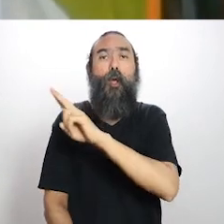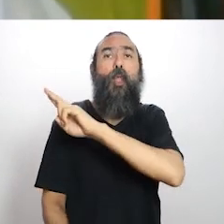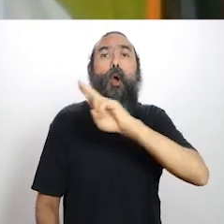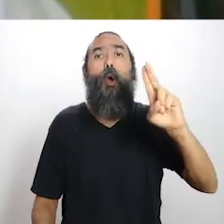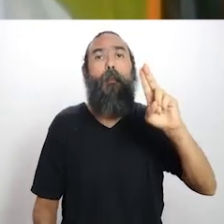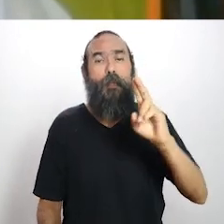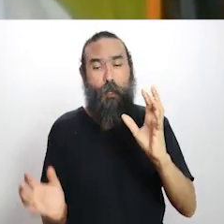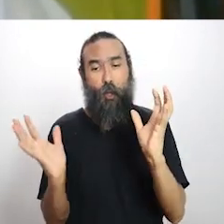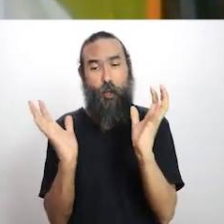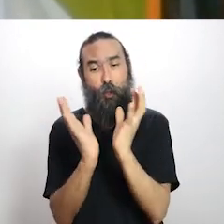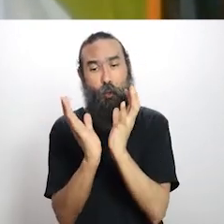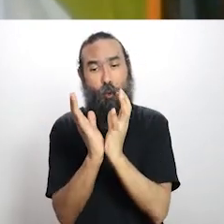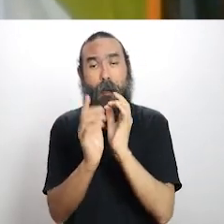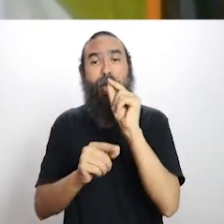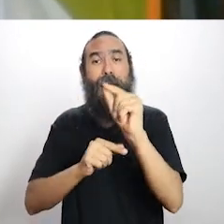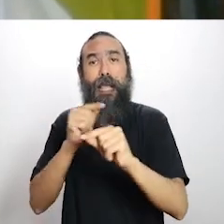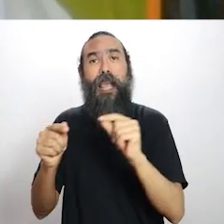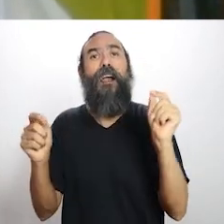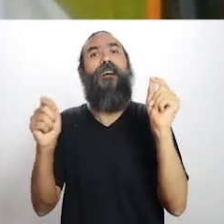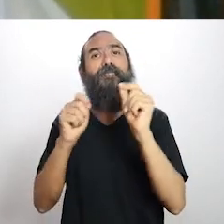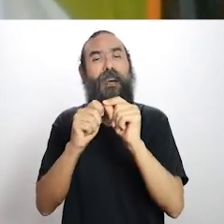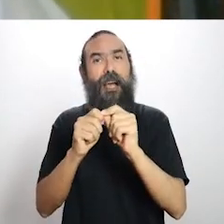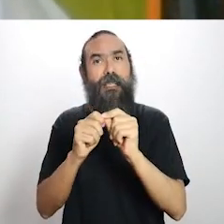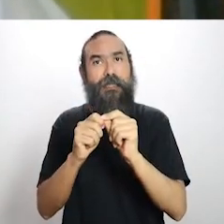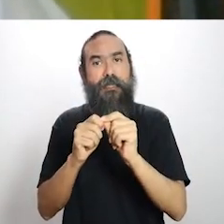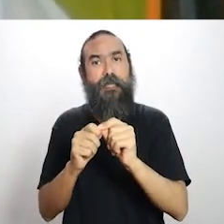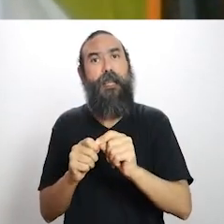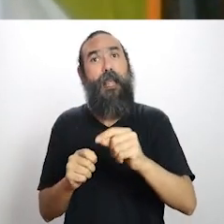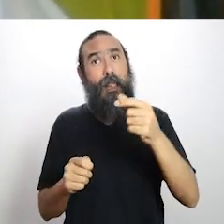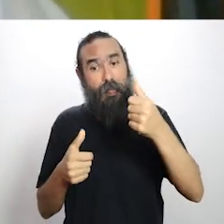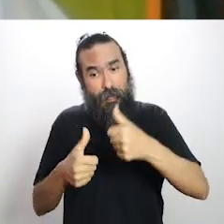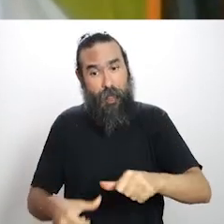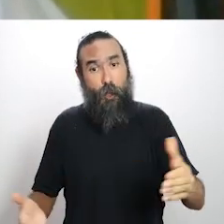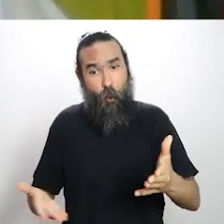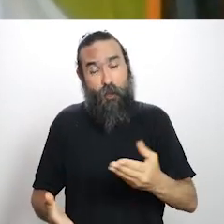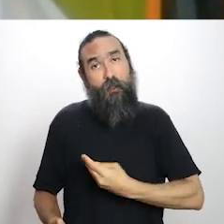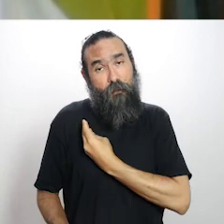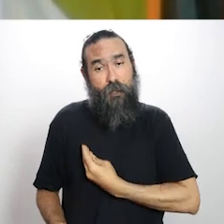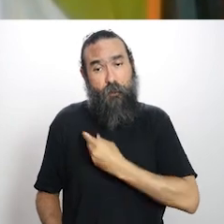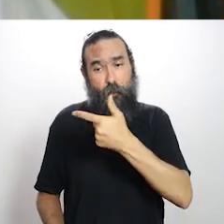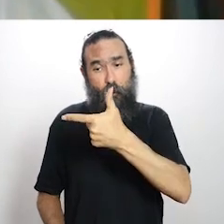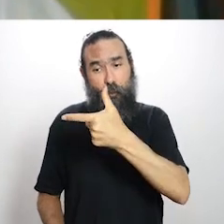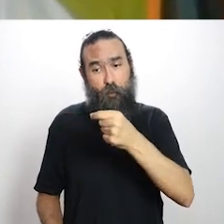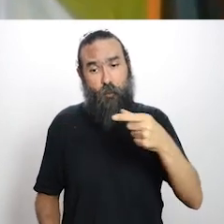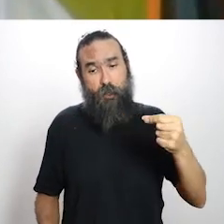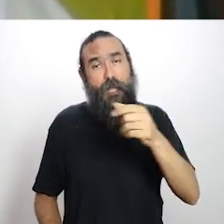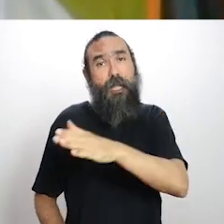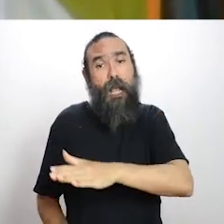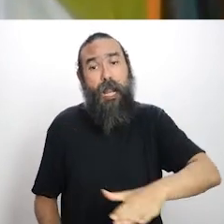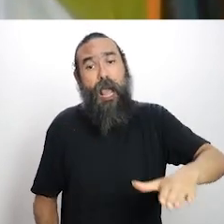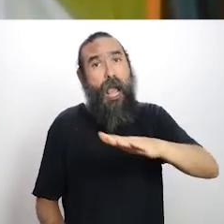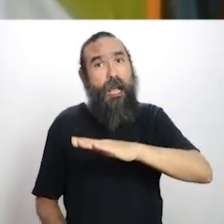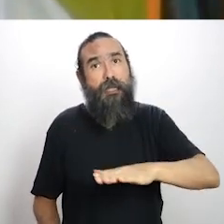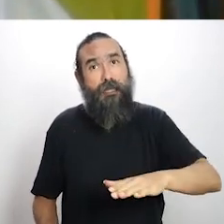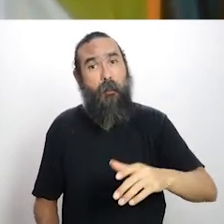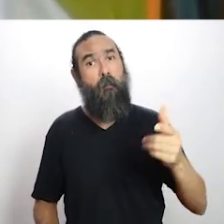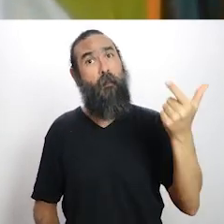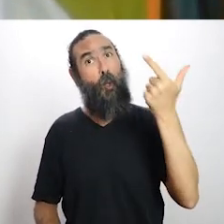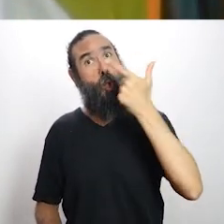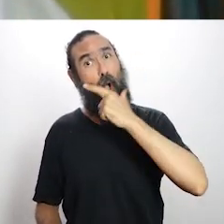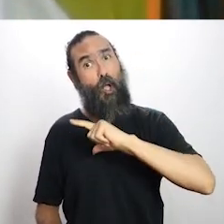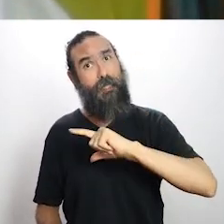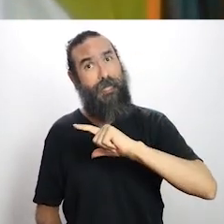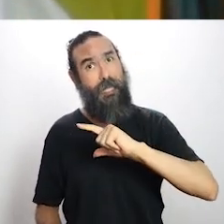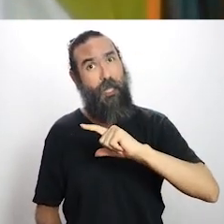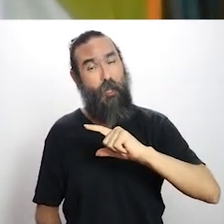O Turma que Faz hoje atende 200 crianças. No ano passado, ele foi contemplado com o prêmio